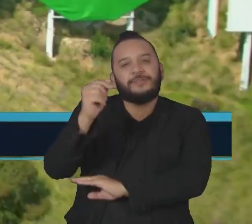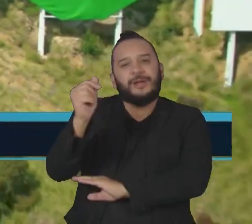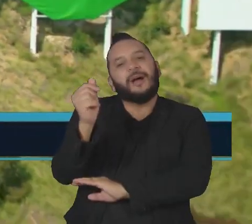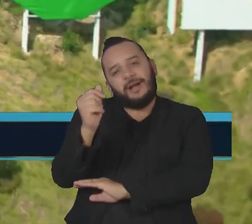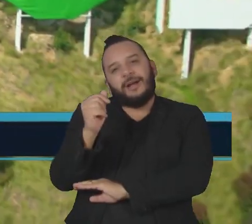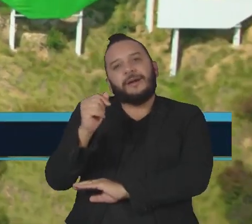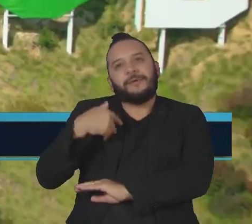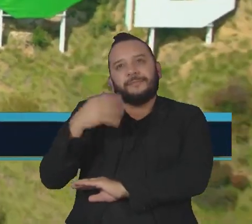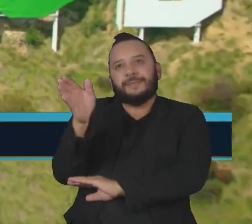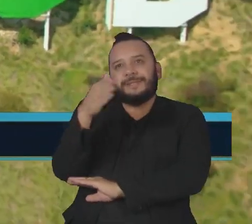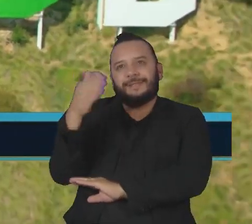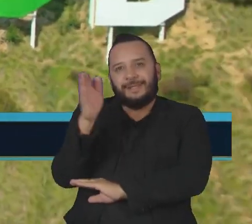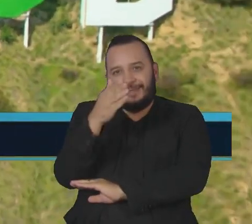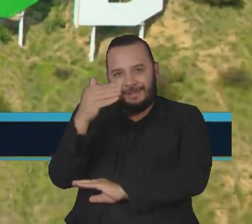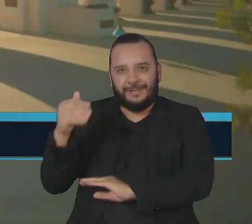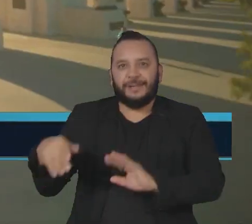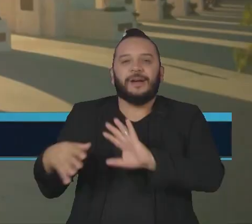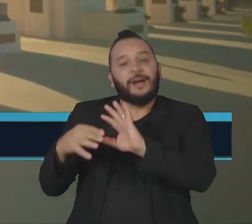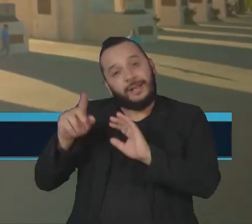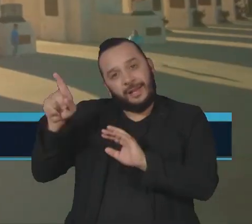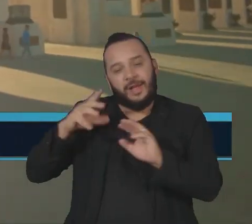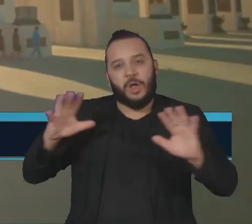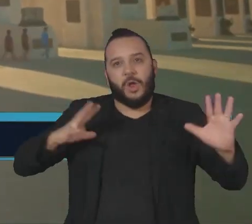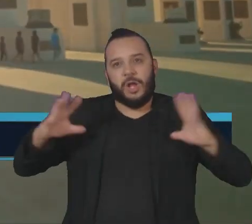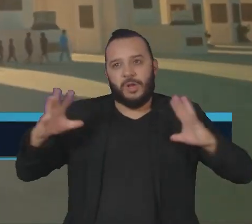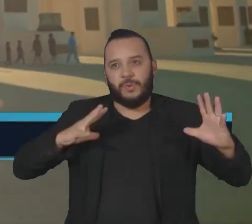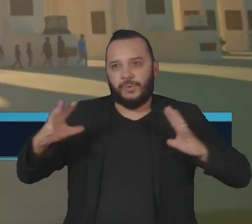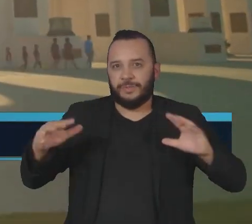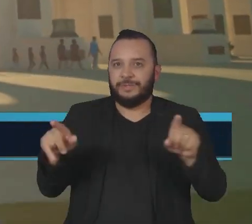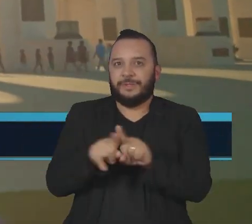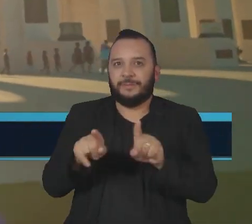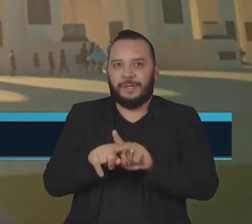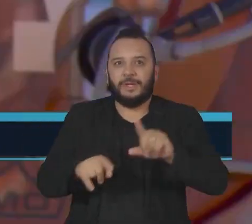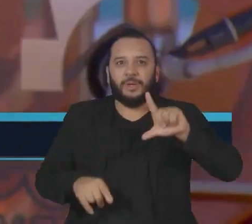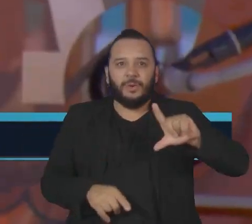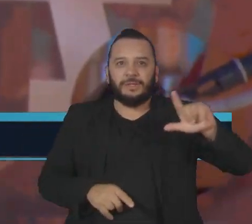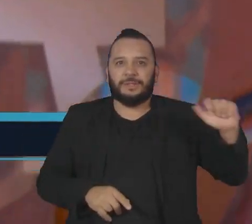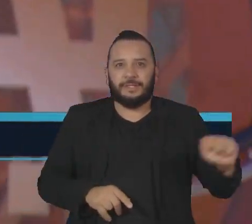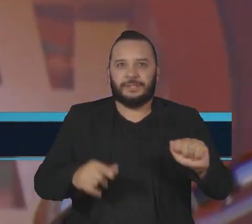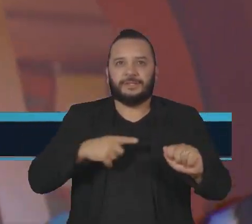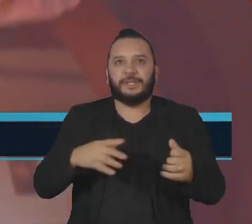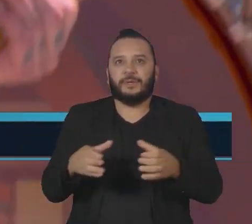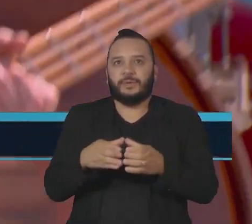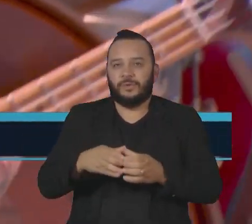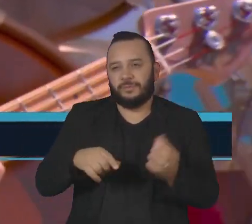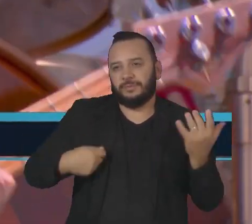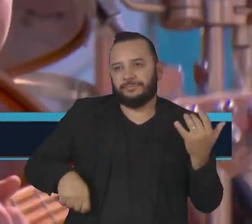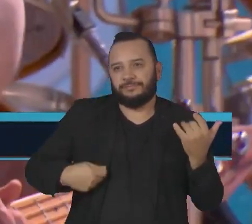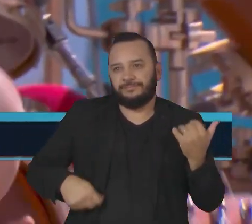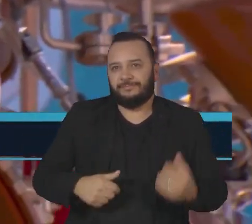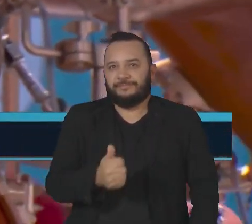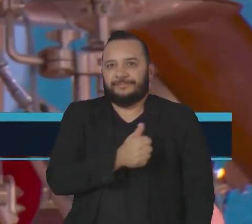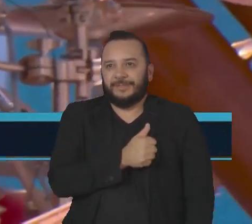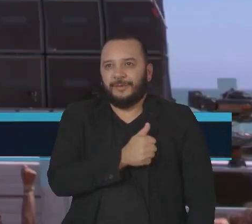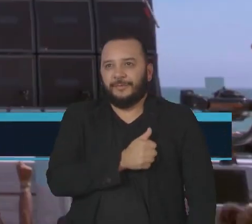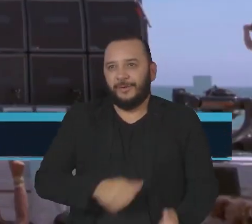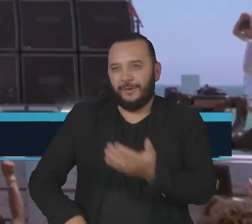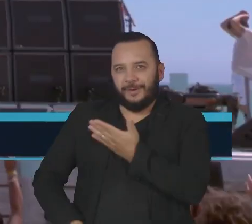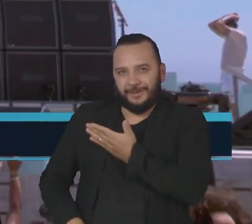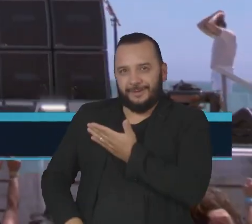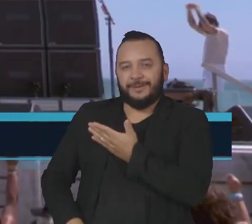Hollywood. E a bandeira olímpica chegou ao Estádio Coliseu em Los Angeles ao som da banda californiana Red Hot Chili Peppers.